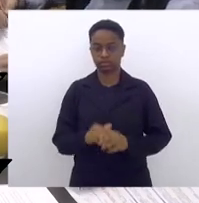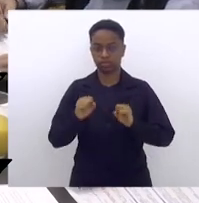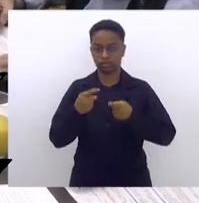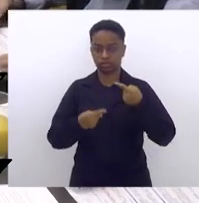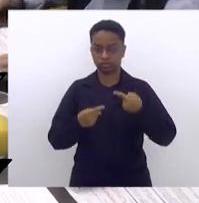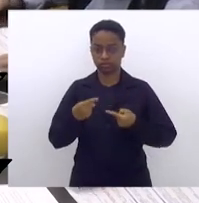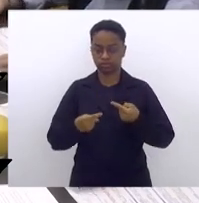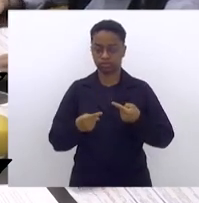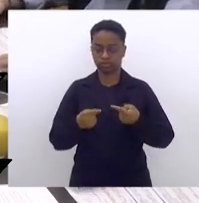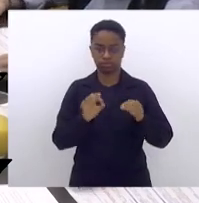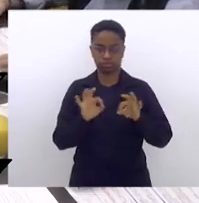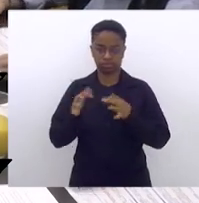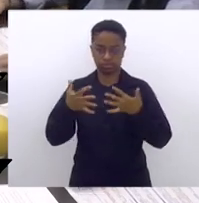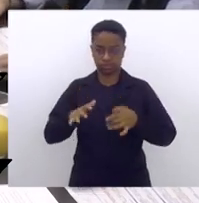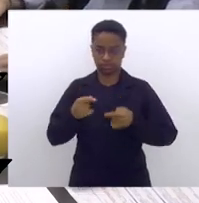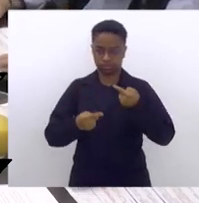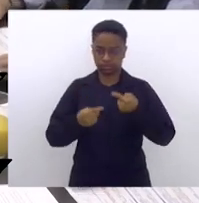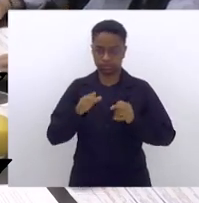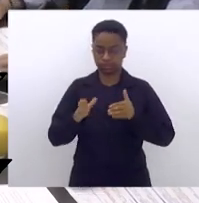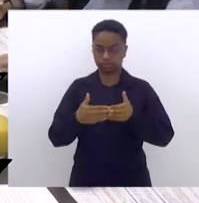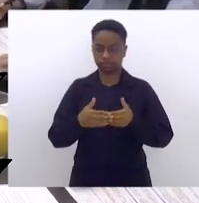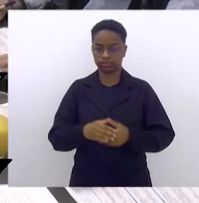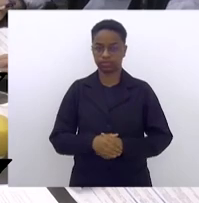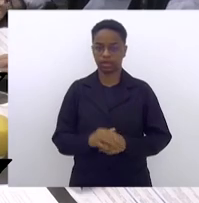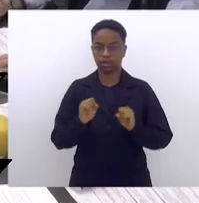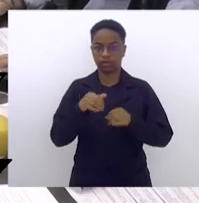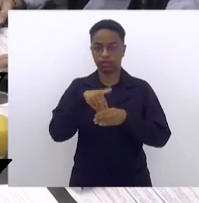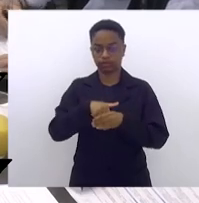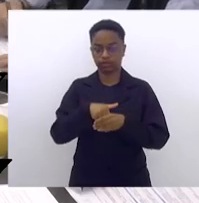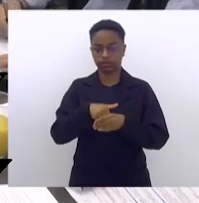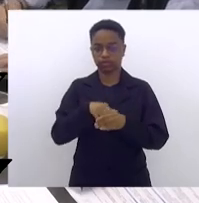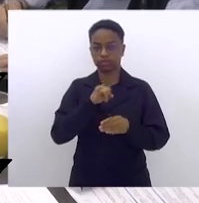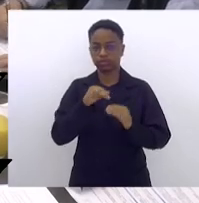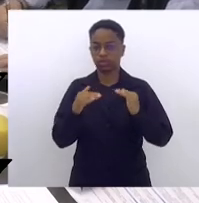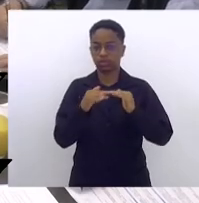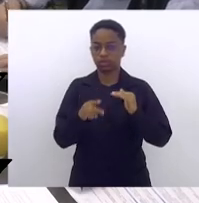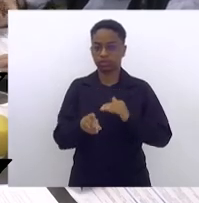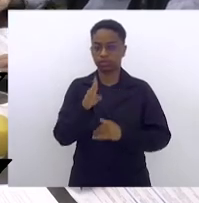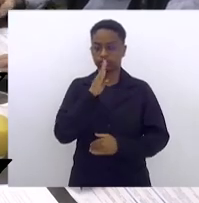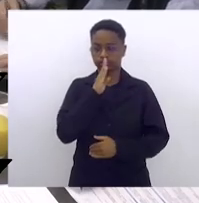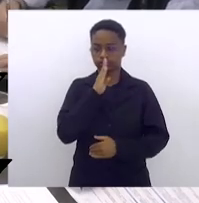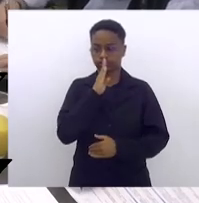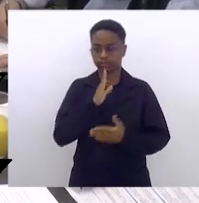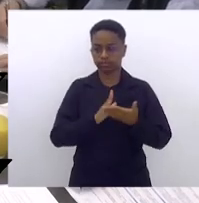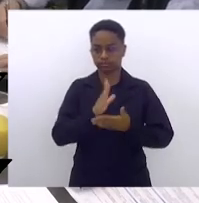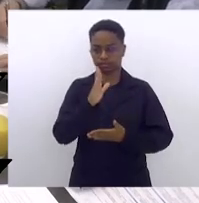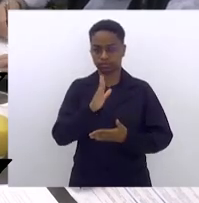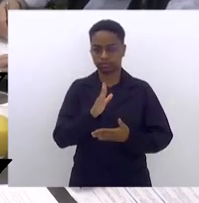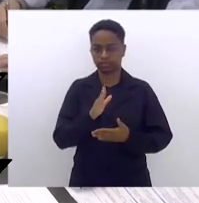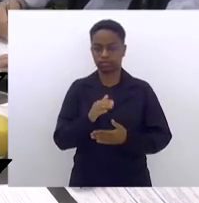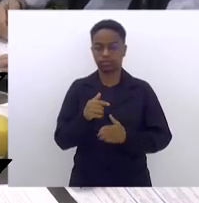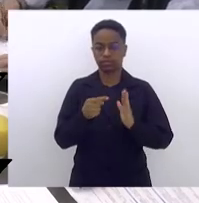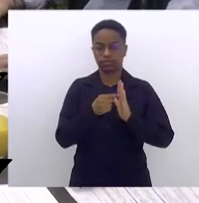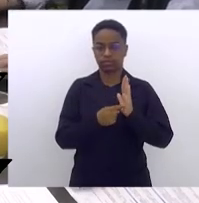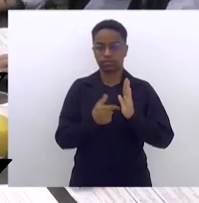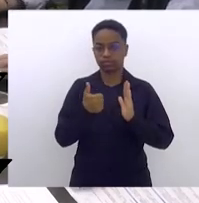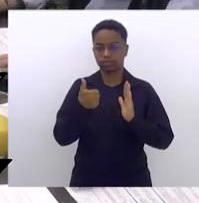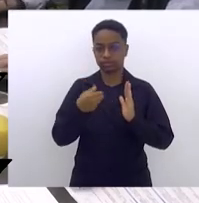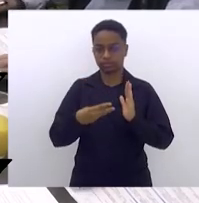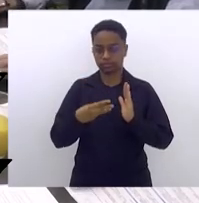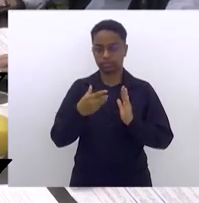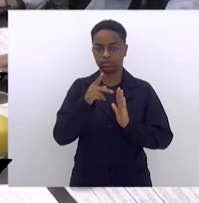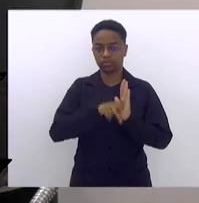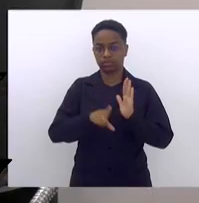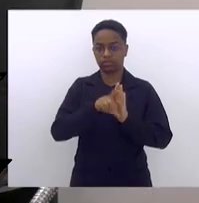discussão. Não havendo quem queira discutir, encerrada a discussão. Em votação. Senhores que aprovam, permaneçam como estão. Aprovado. 13 da pauta. Projeto de